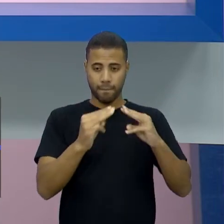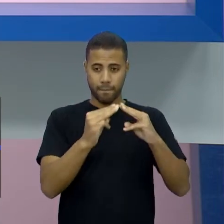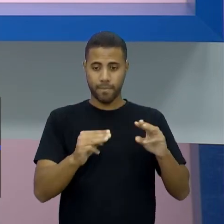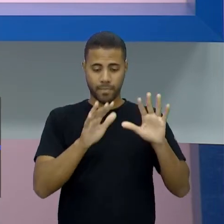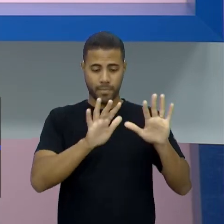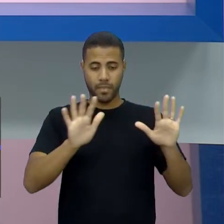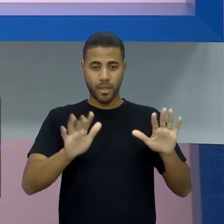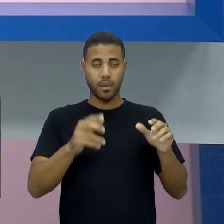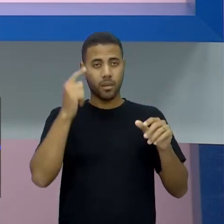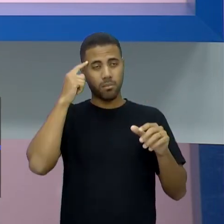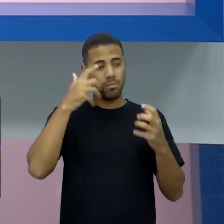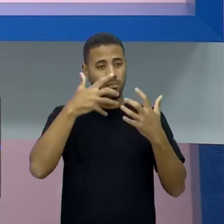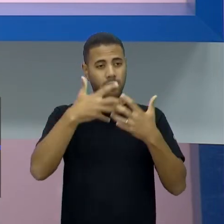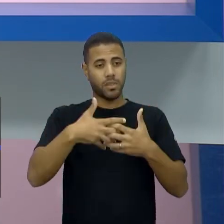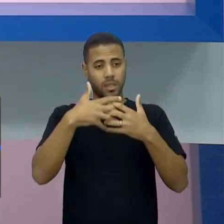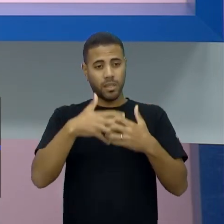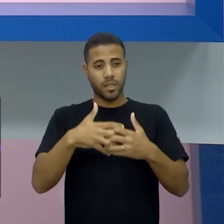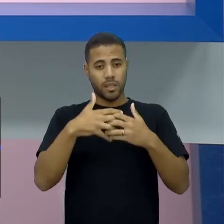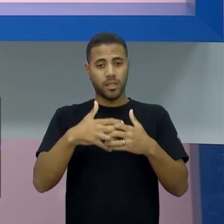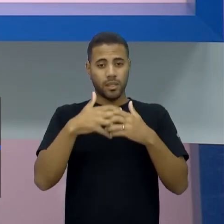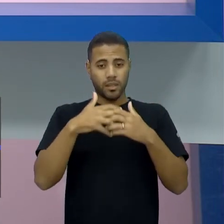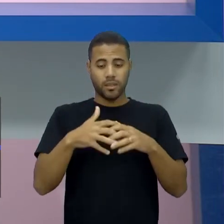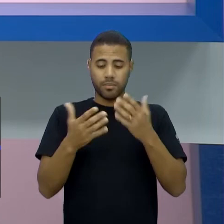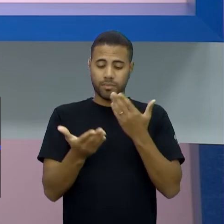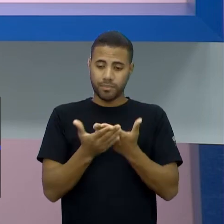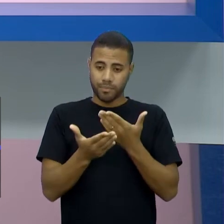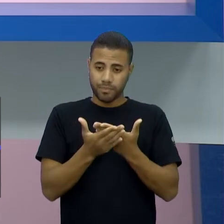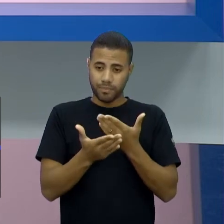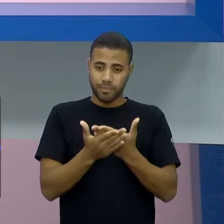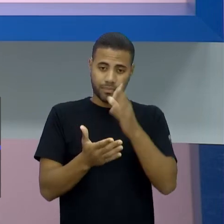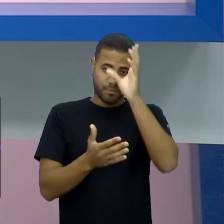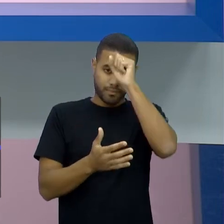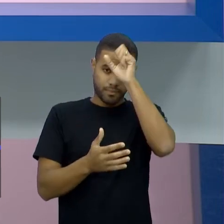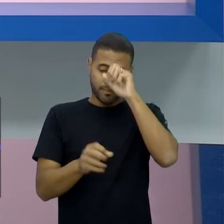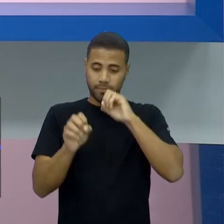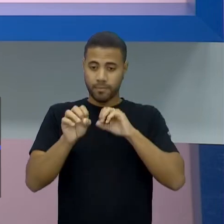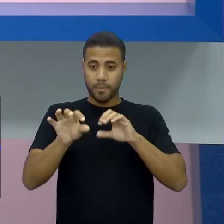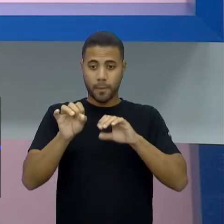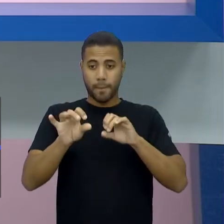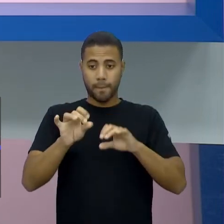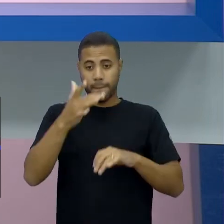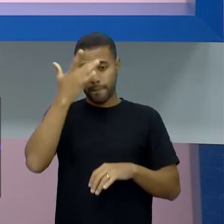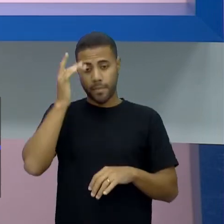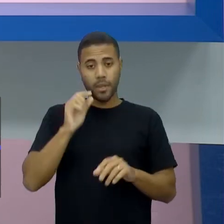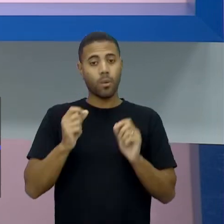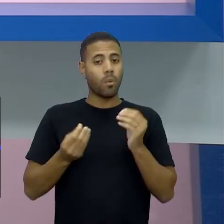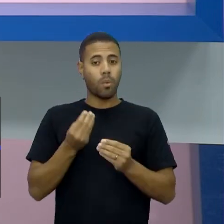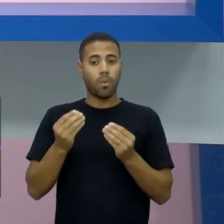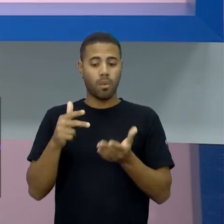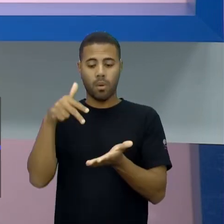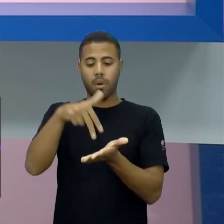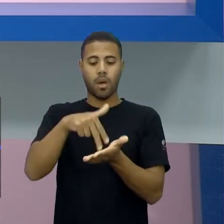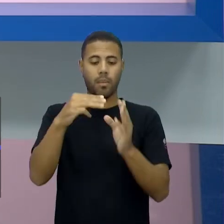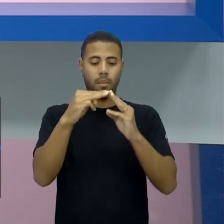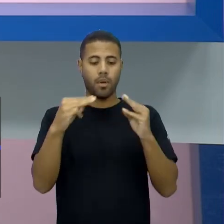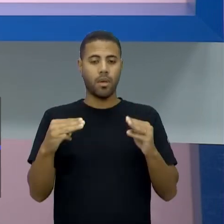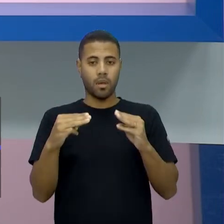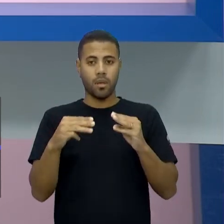sobre ela e também educar as pessoas. Por quê? Você não vai no museu apenas